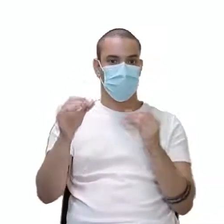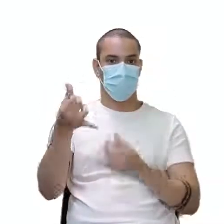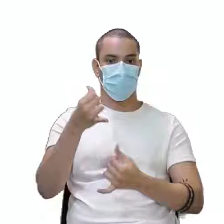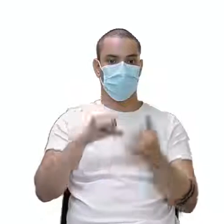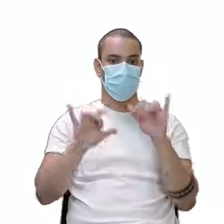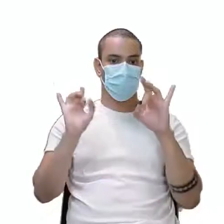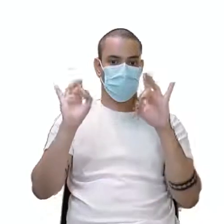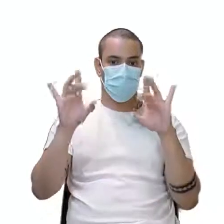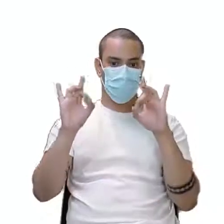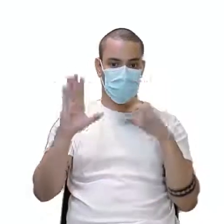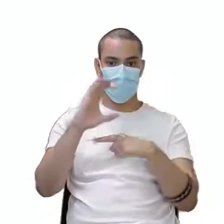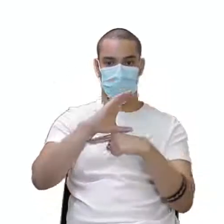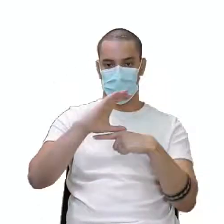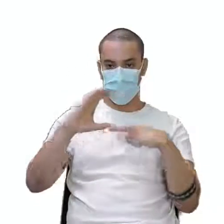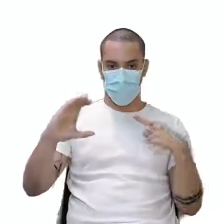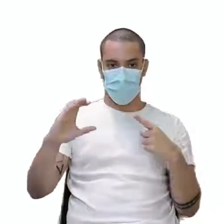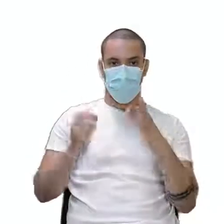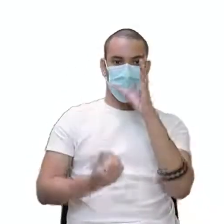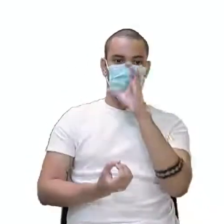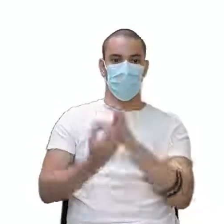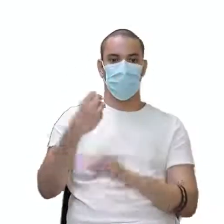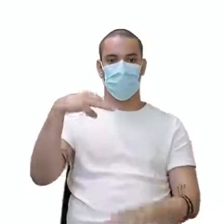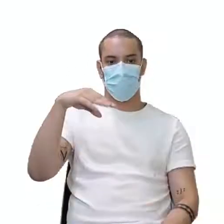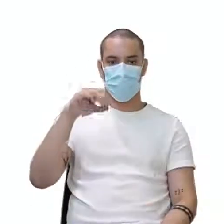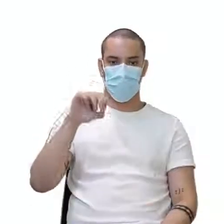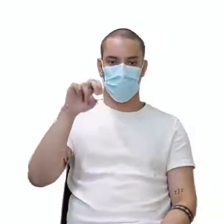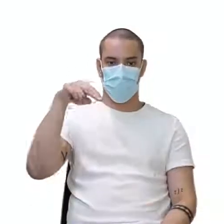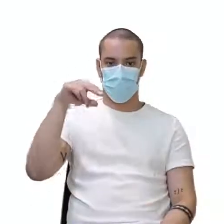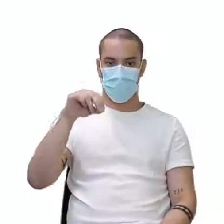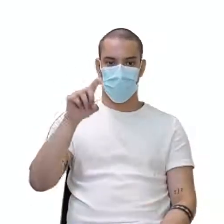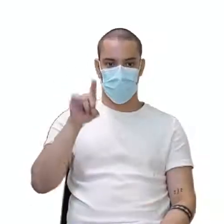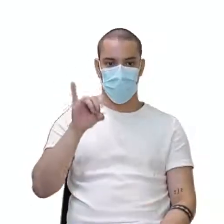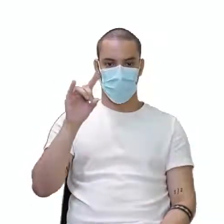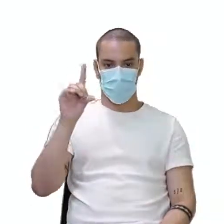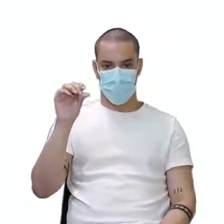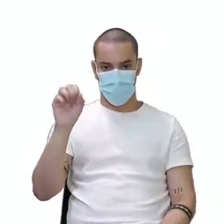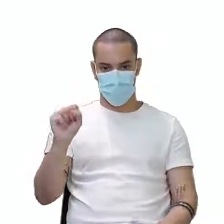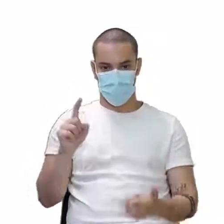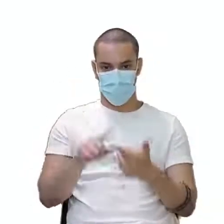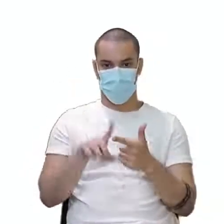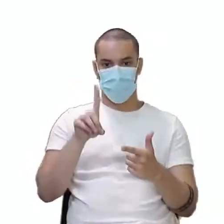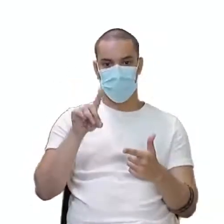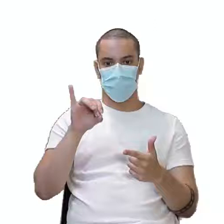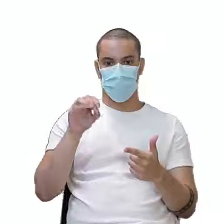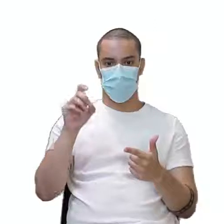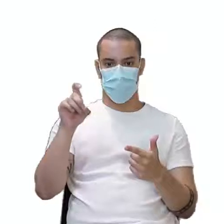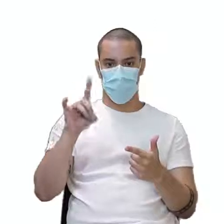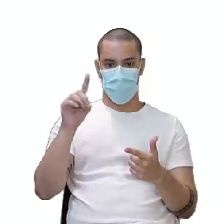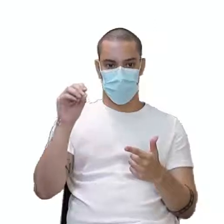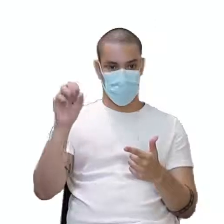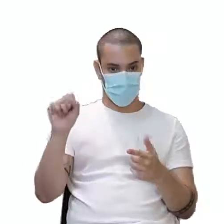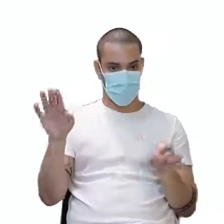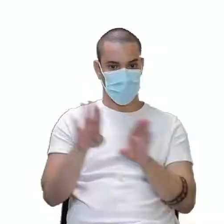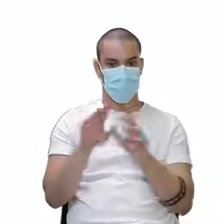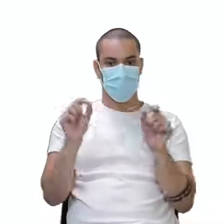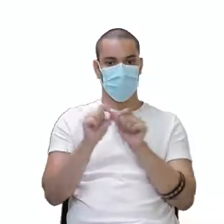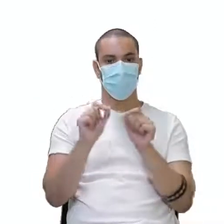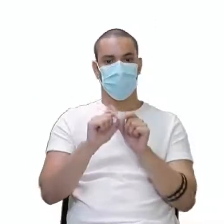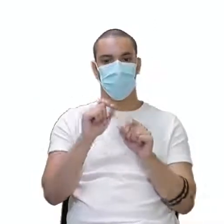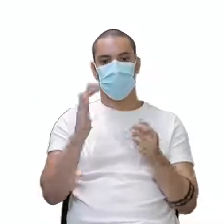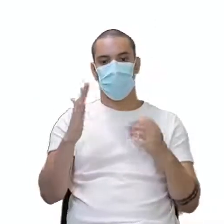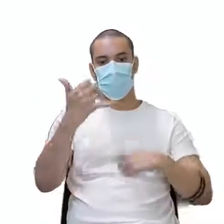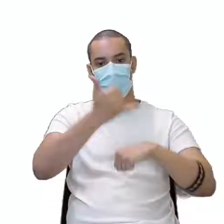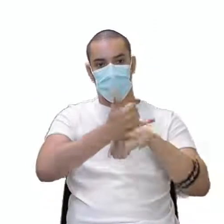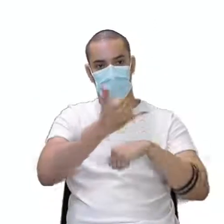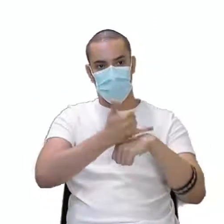químicos, em especial o carbono, formando os monóxidos e os dióxidos. Realiza combustão e oxida metais,